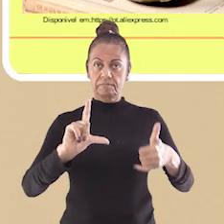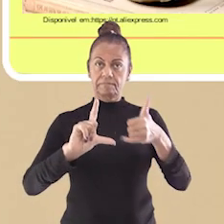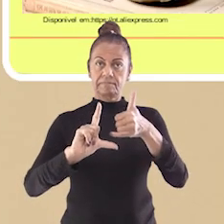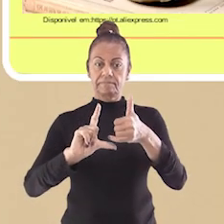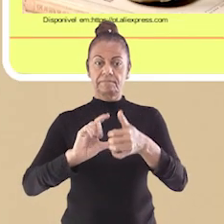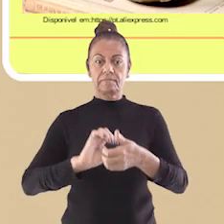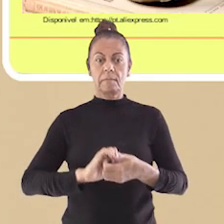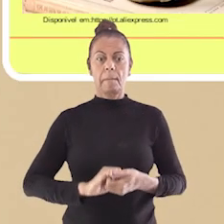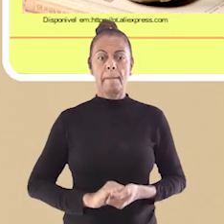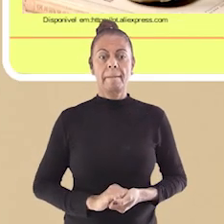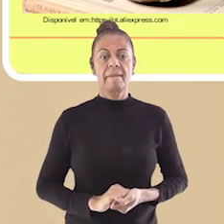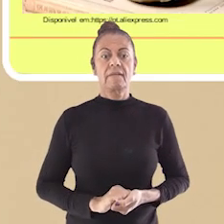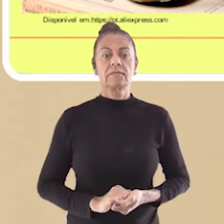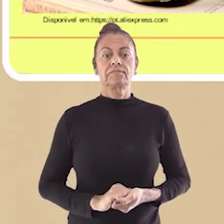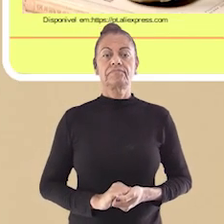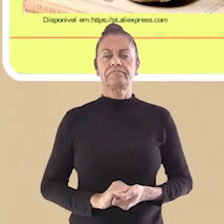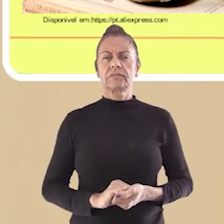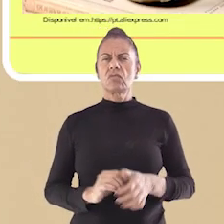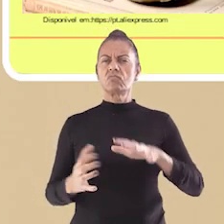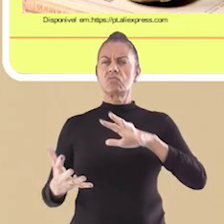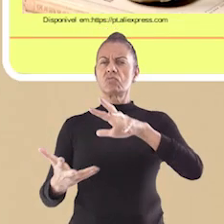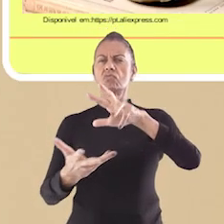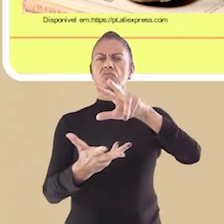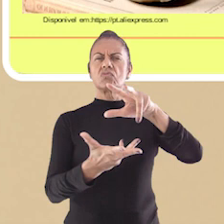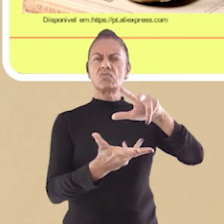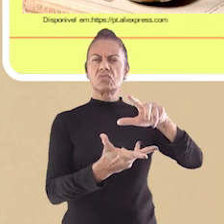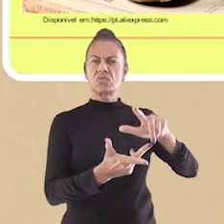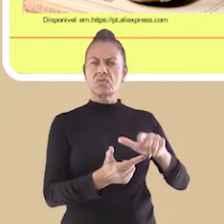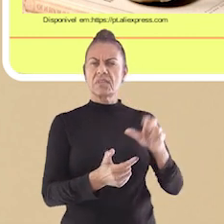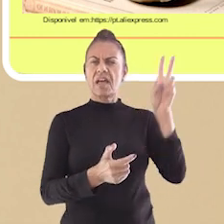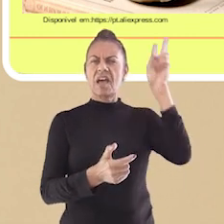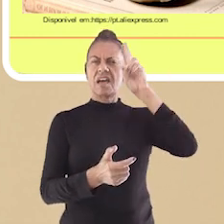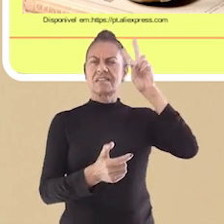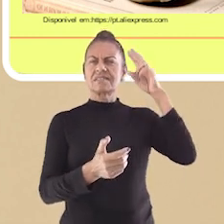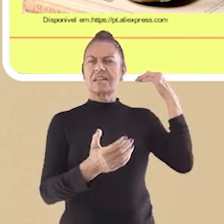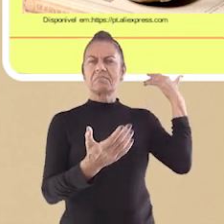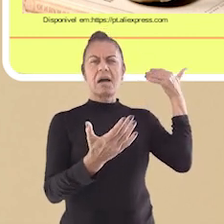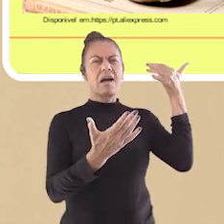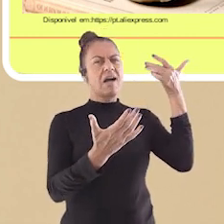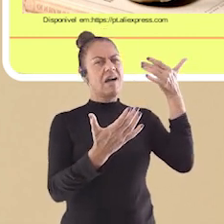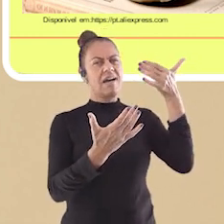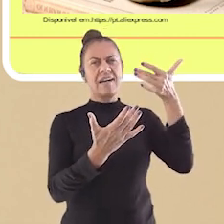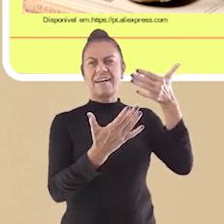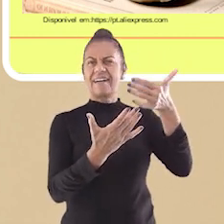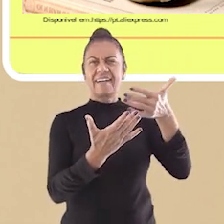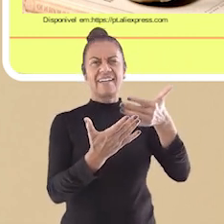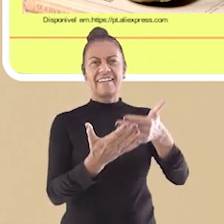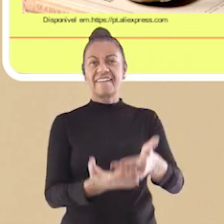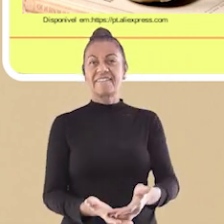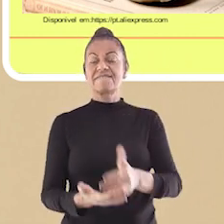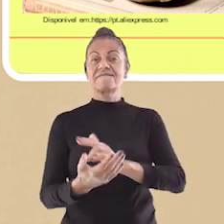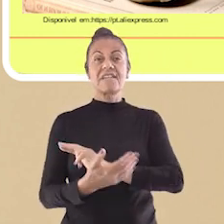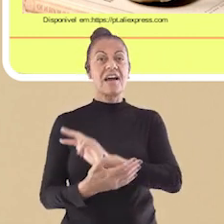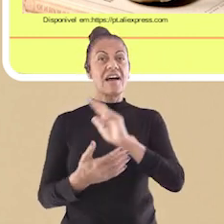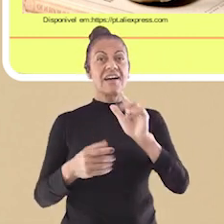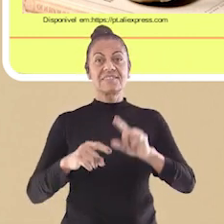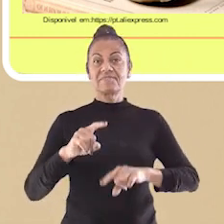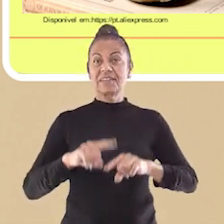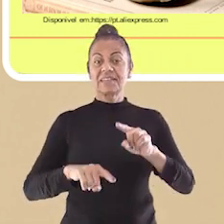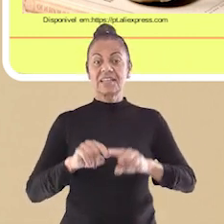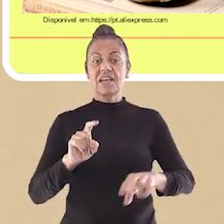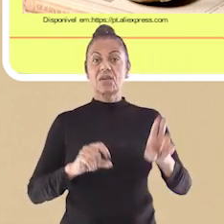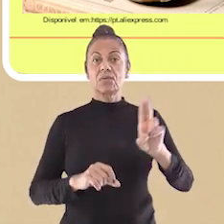a história do mundo, existiram vários instrumentos utilizados para medir o tempo. Vamos ver alguns?